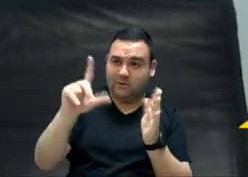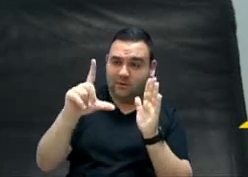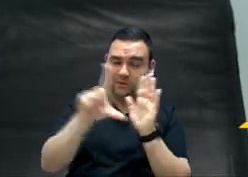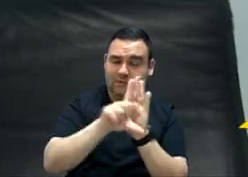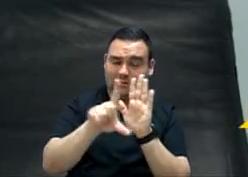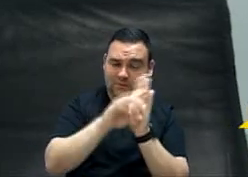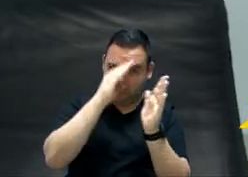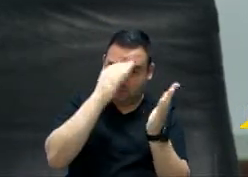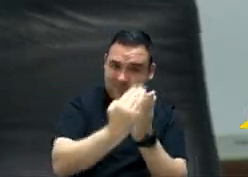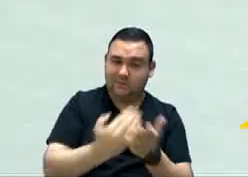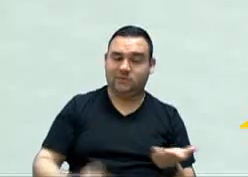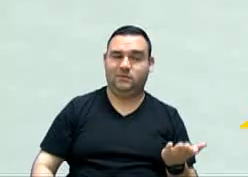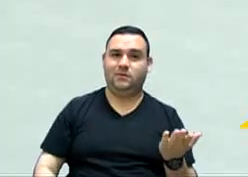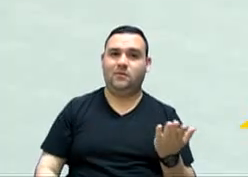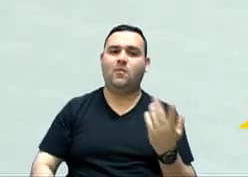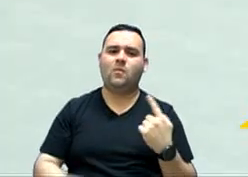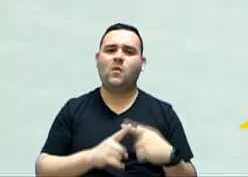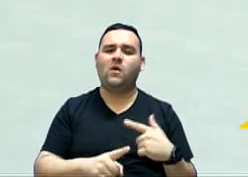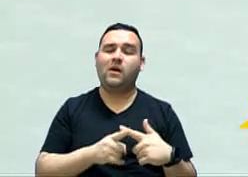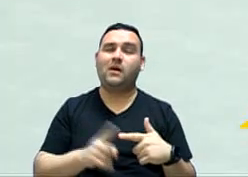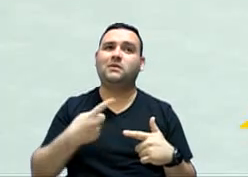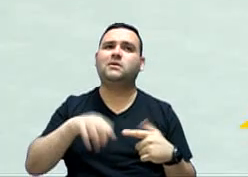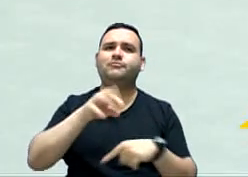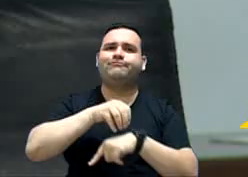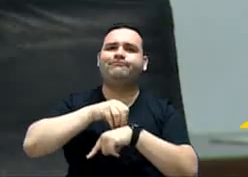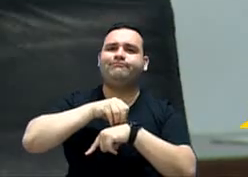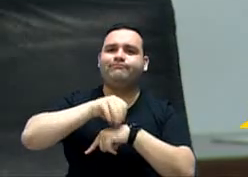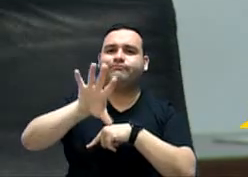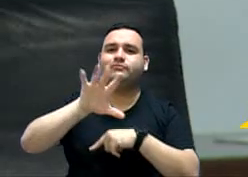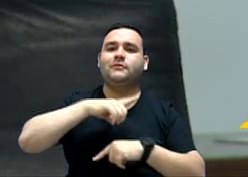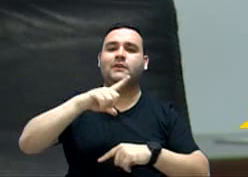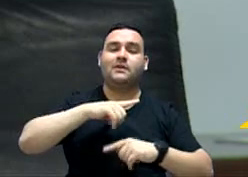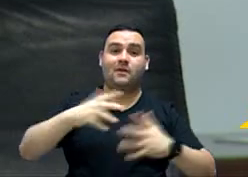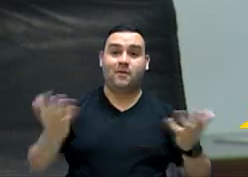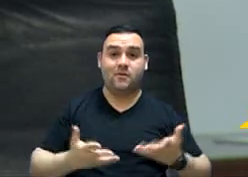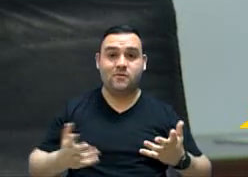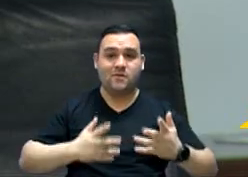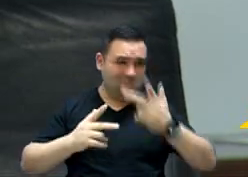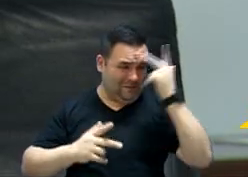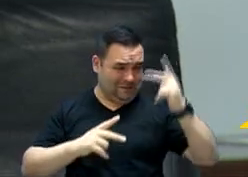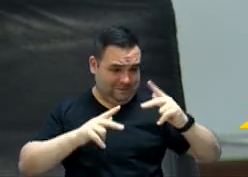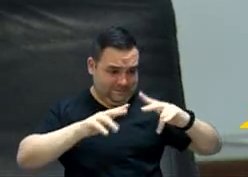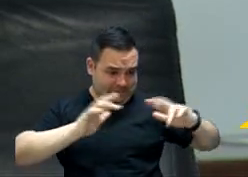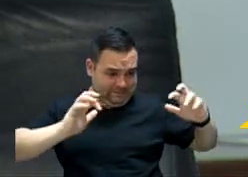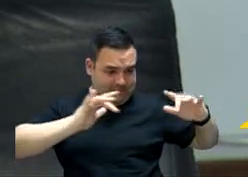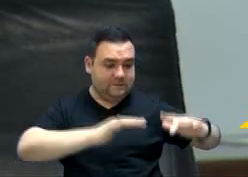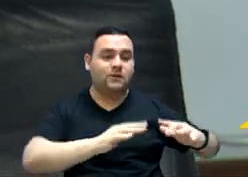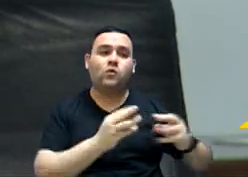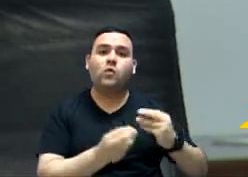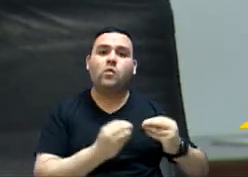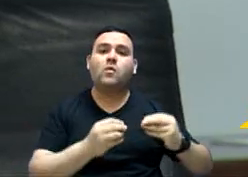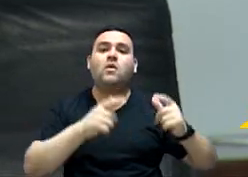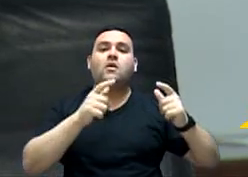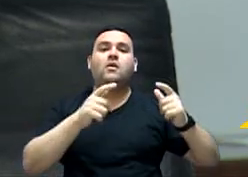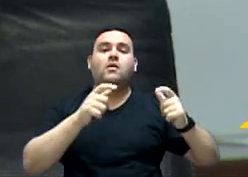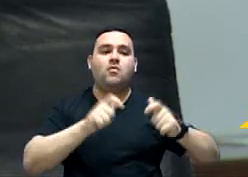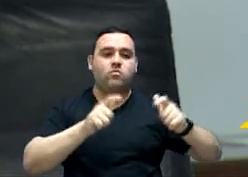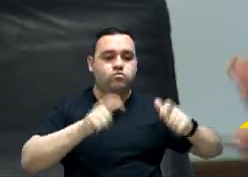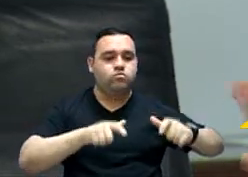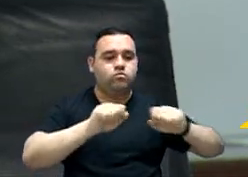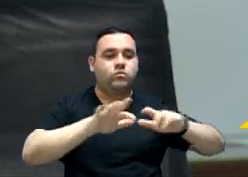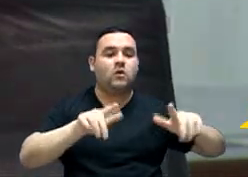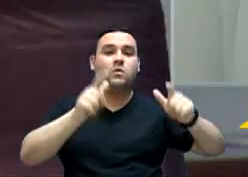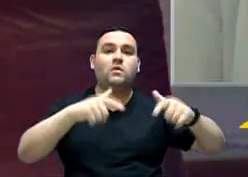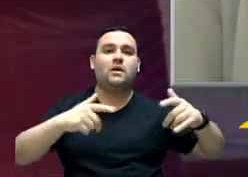sua lei. Obrigado. Né? Porque nós sugerimos que este tipo de população seja atendida e promovida na